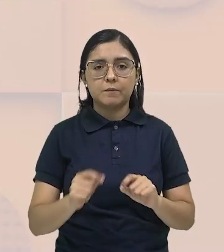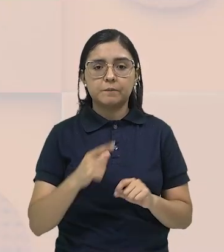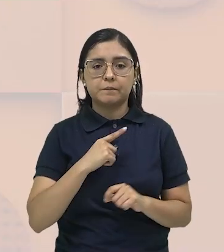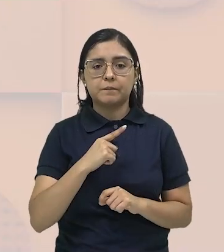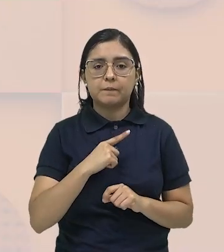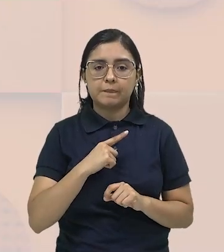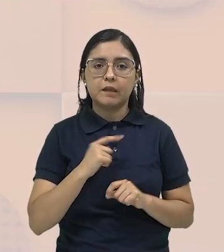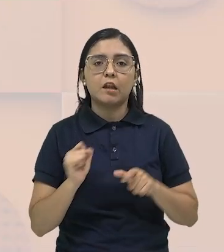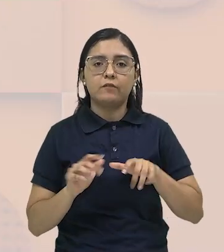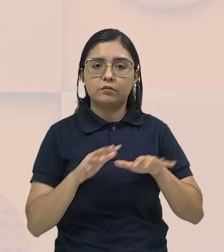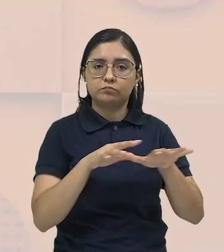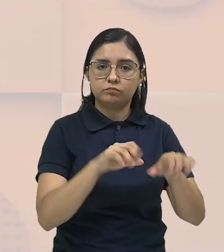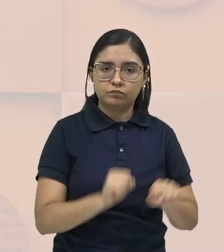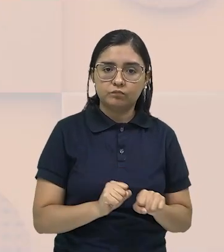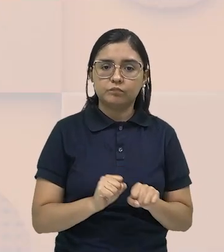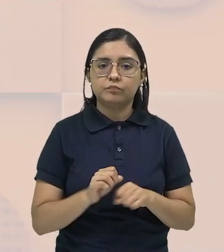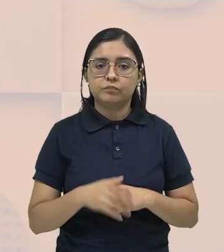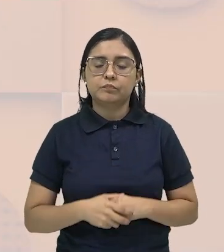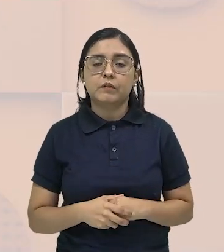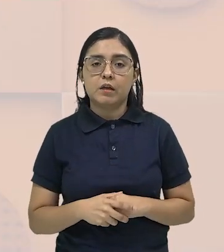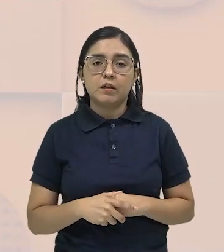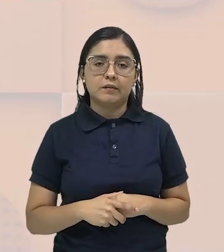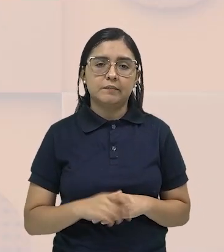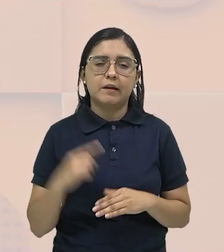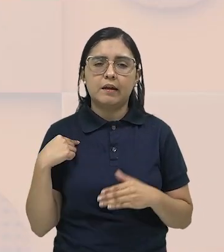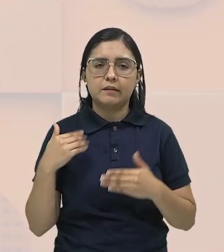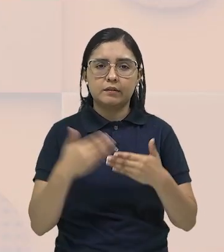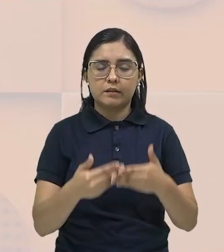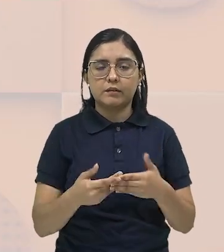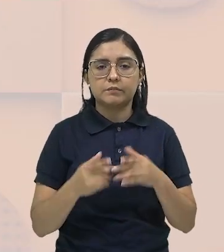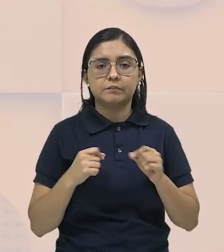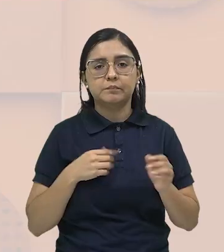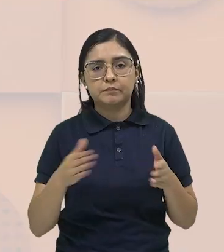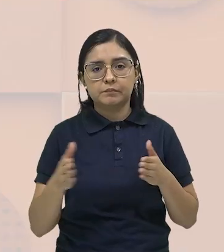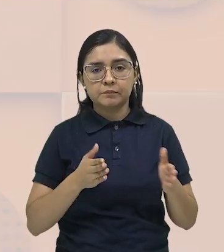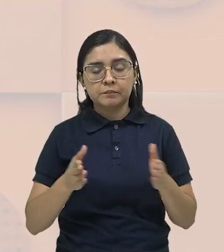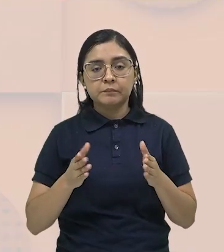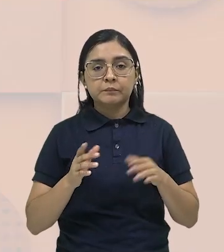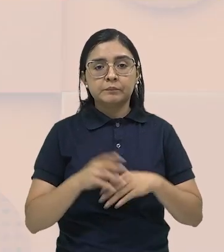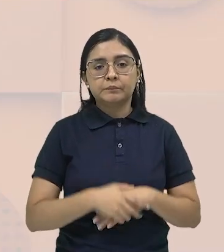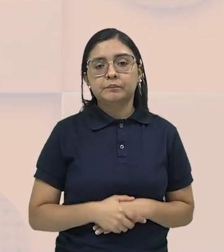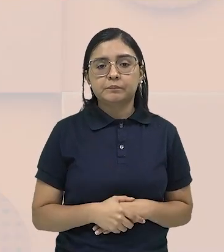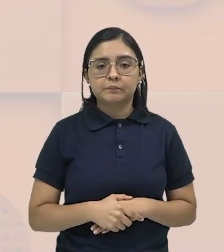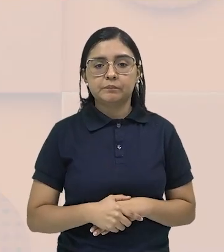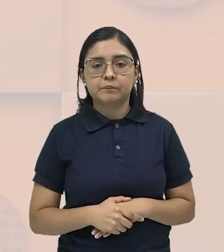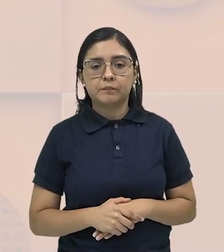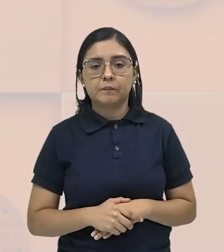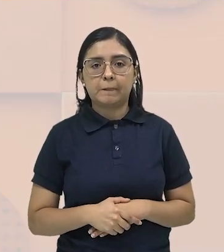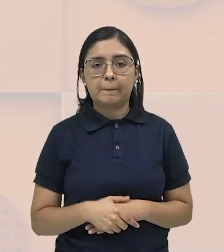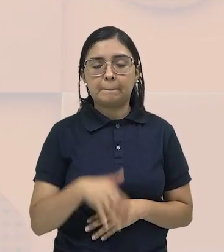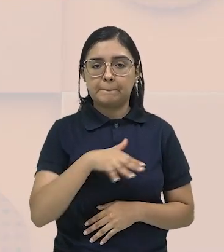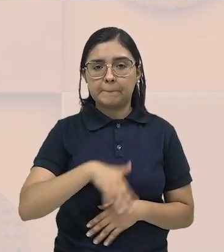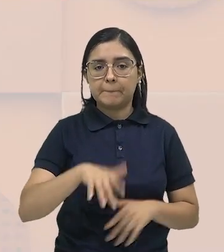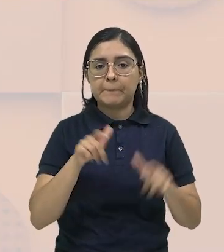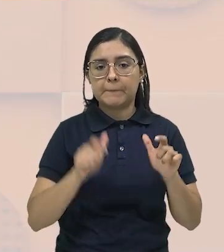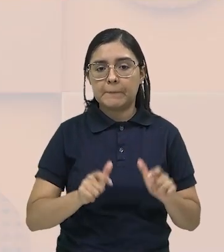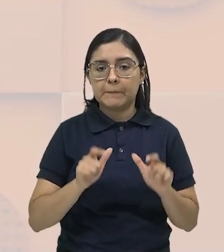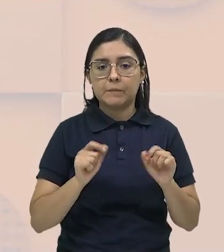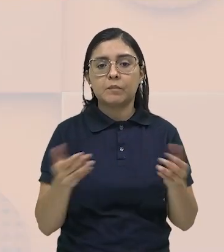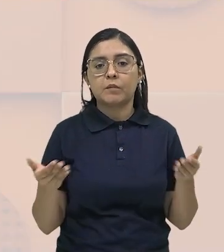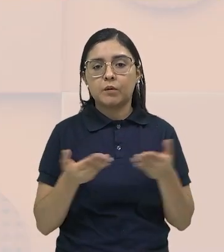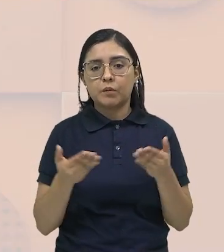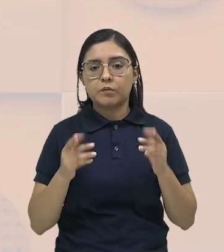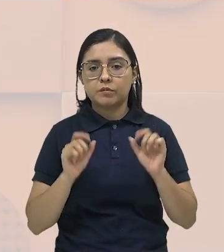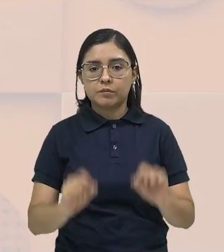a Cisplatina, que vai ficar com a gente até a época do Brasil Imperial, tá? Então, quando a gente fala da região da Cisplatina, estamos falando do que hoje a